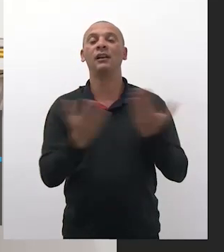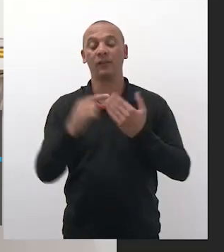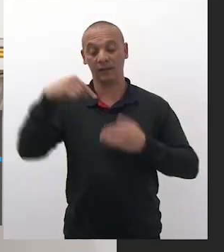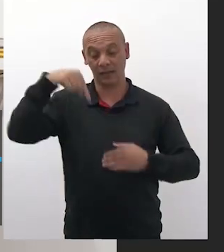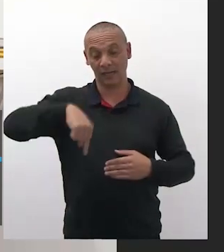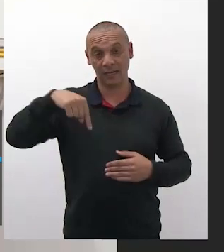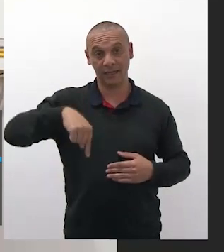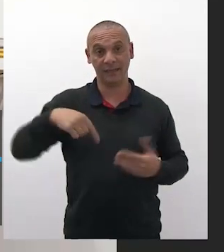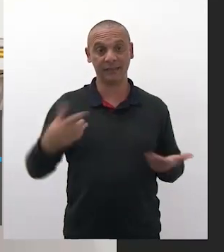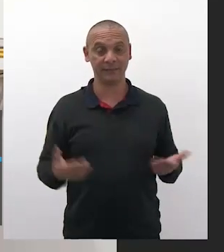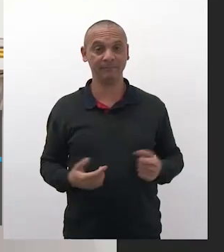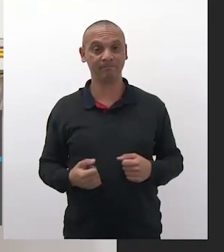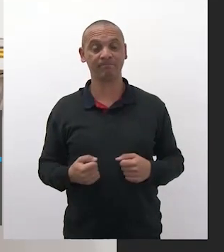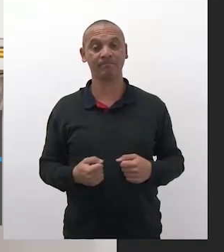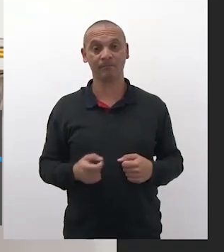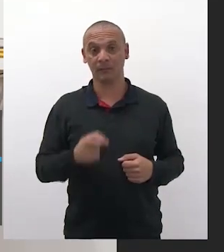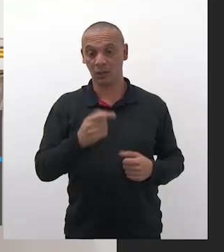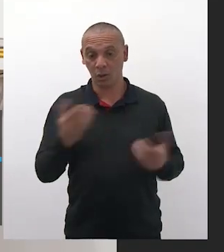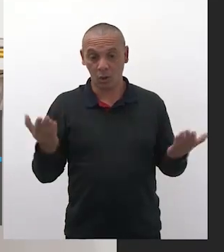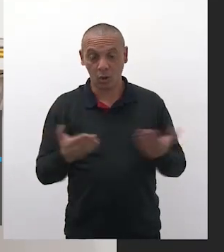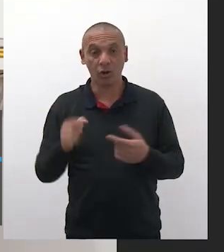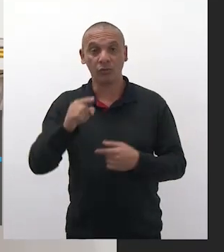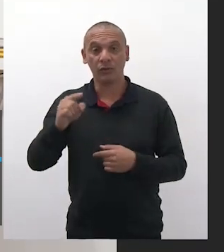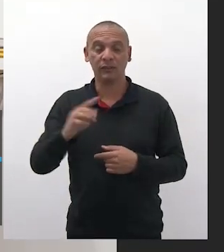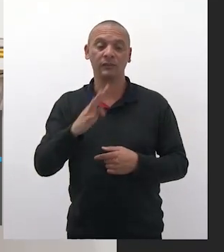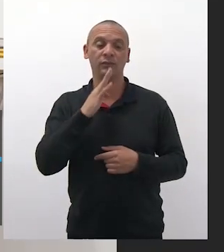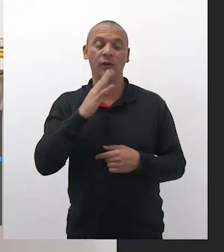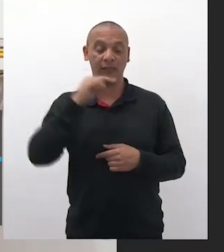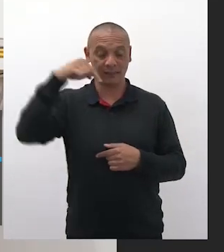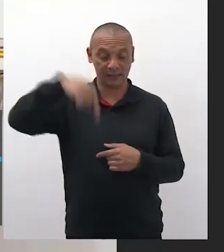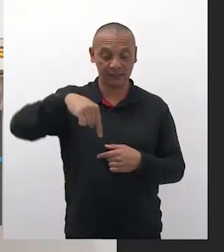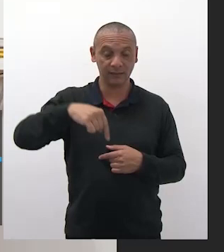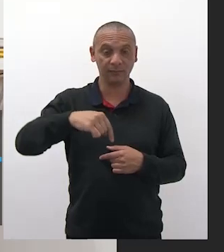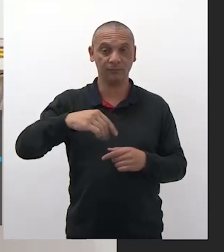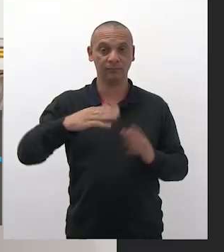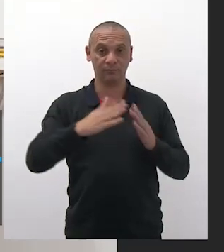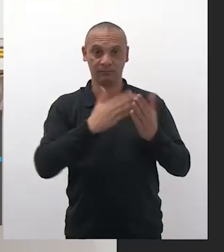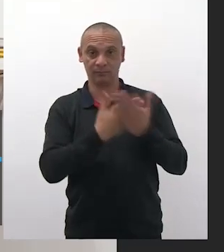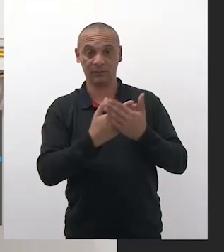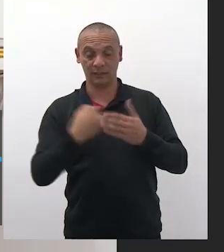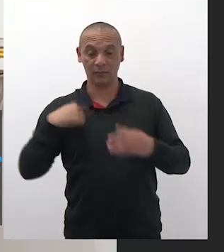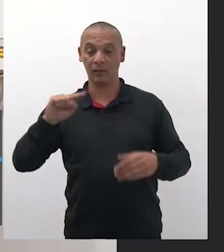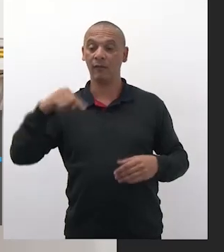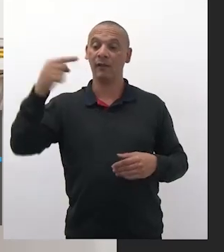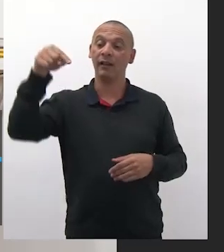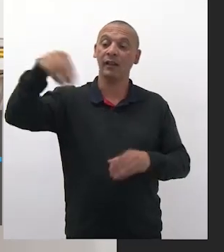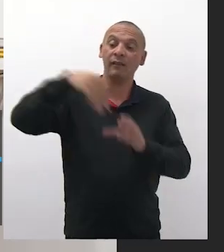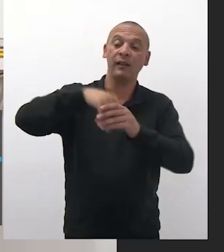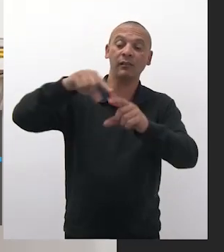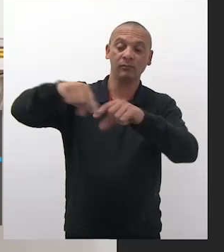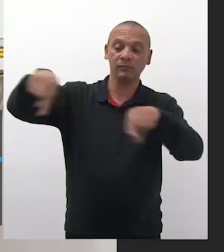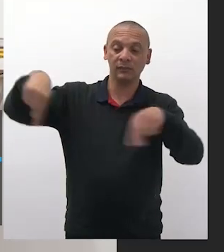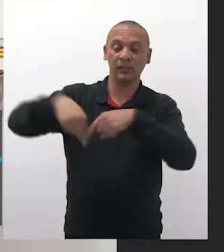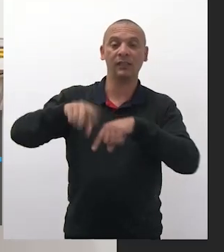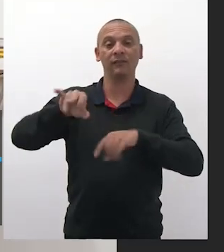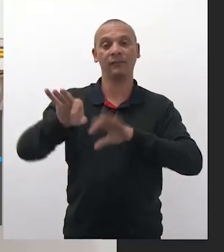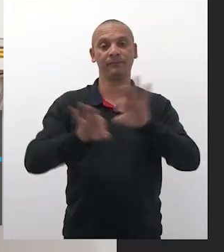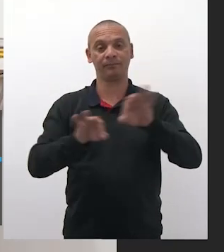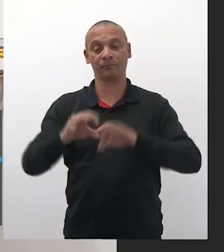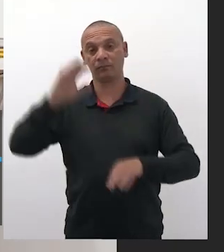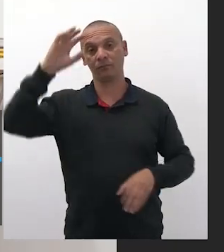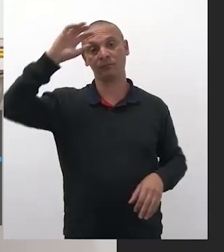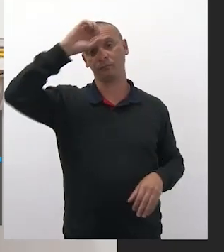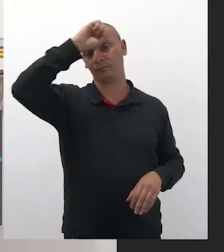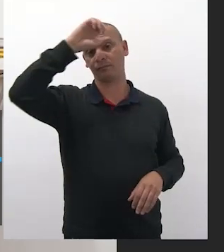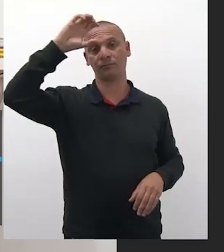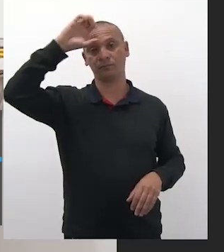Ela falava, então, hoje você está conhecendo o corredor, mas daqui você vai para lá depois. Então, vamos aprender